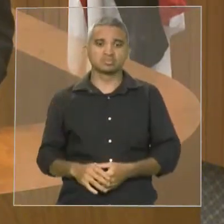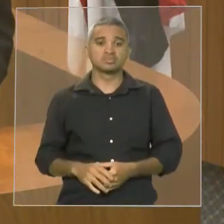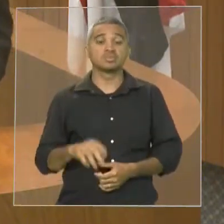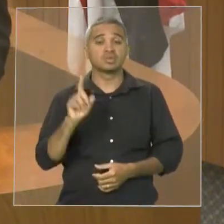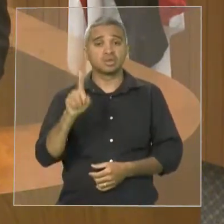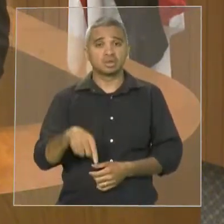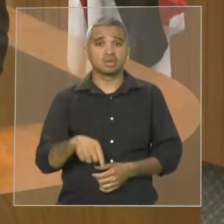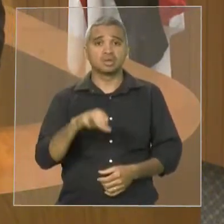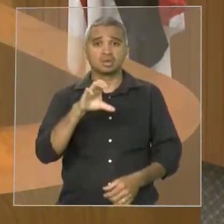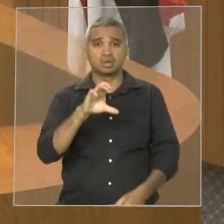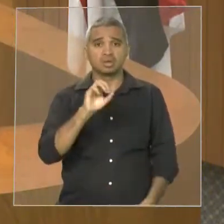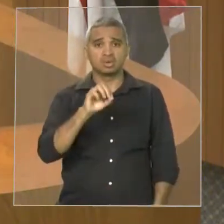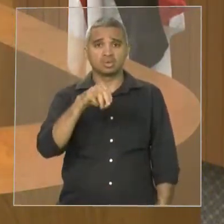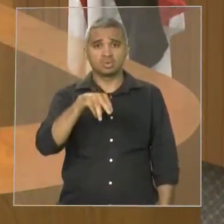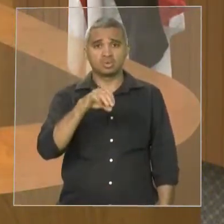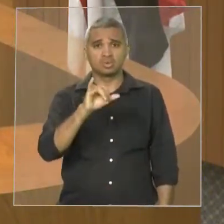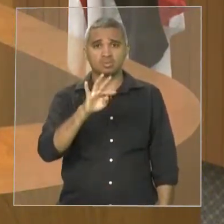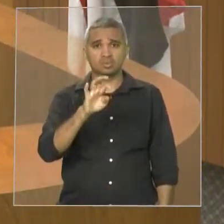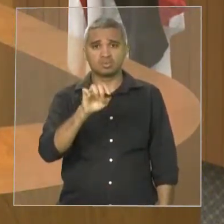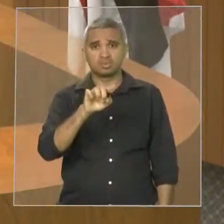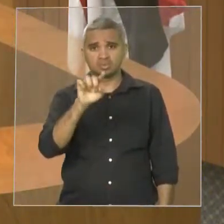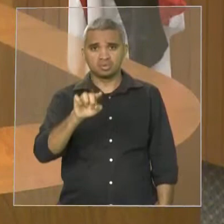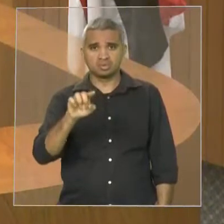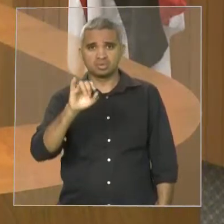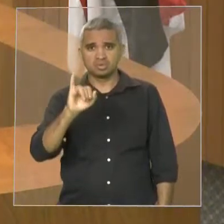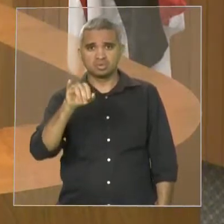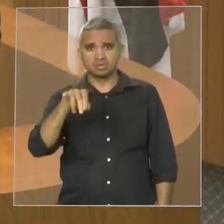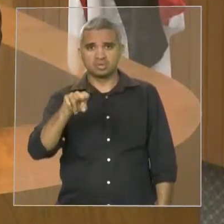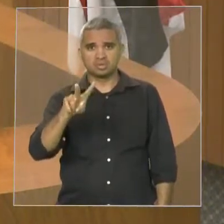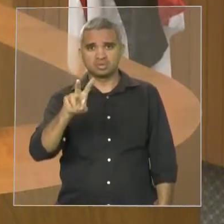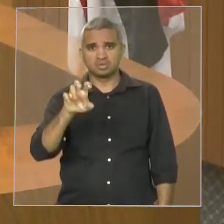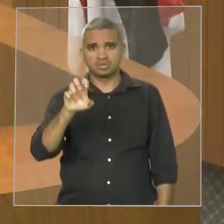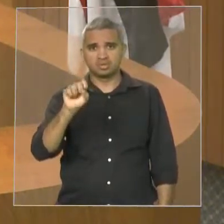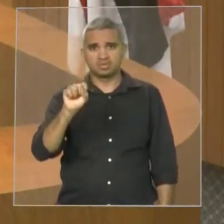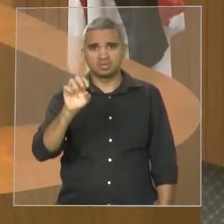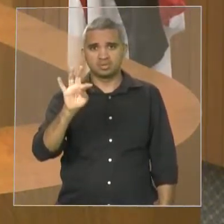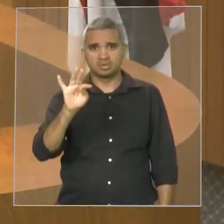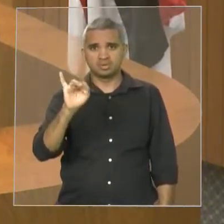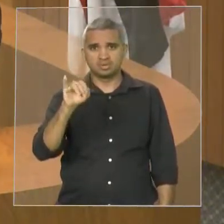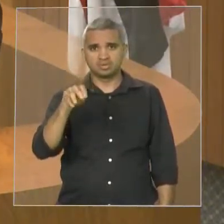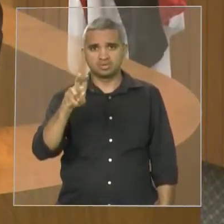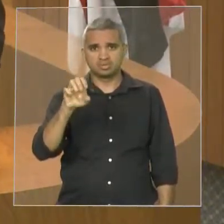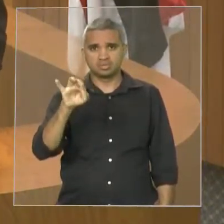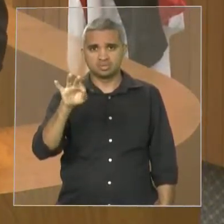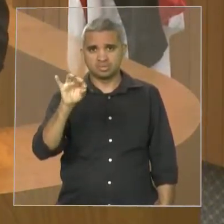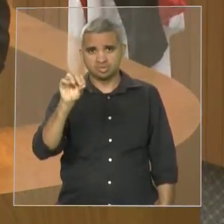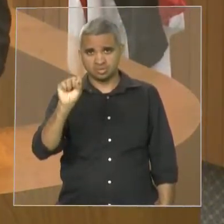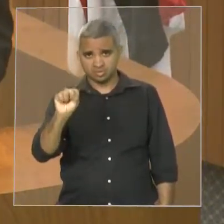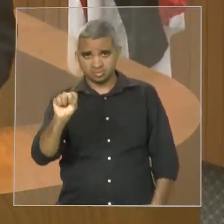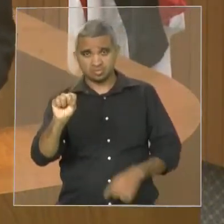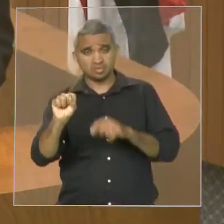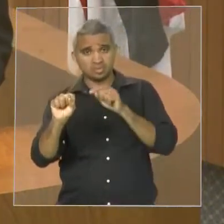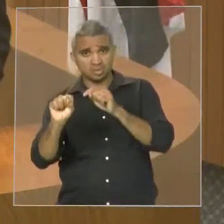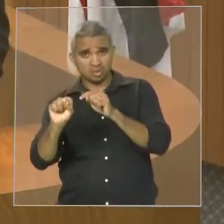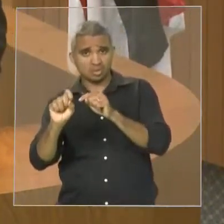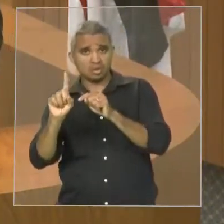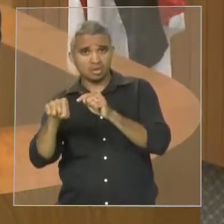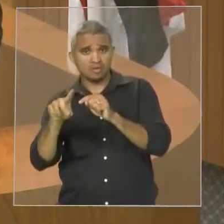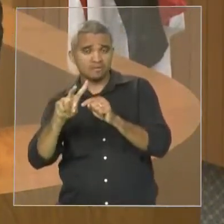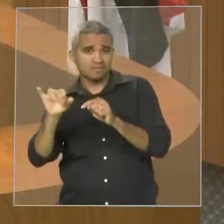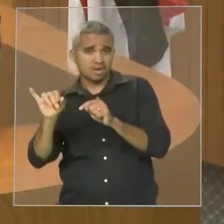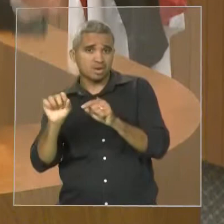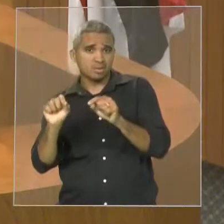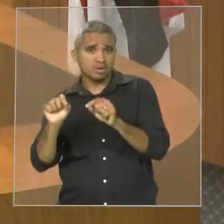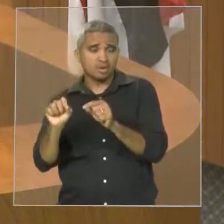planejar, pelo caráter atuarial do Instituto de Previdência, os próximos anos do Instituto. Em que área deve